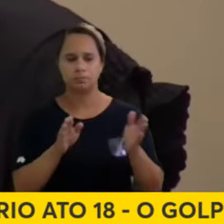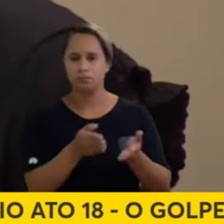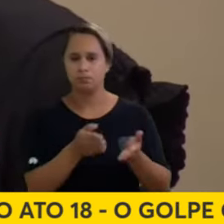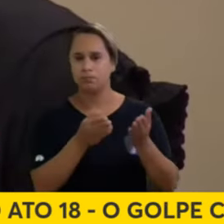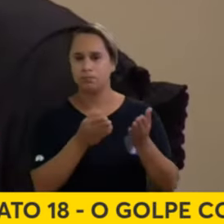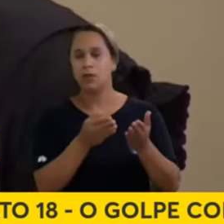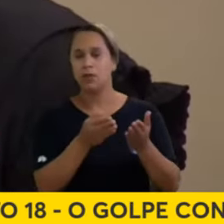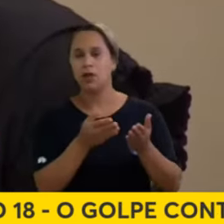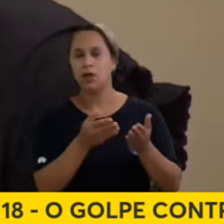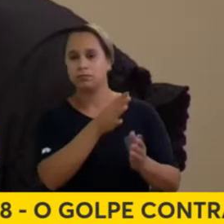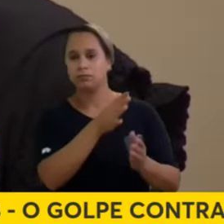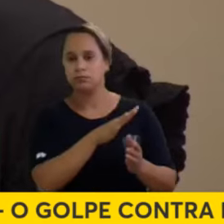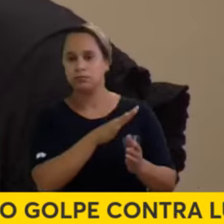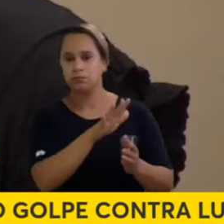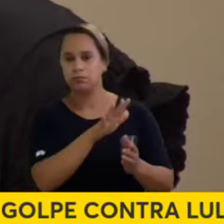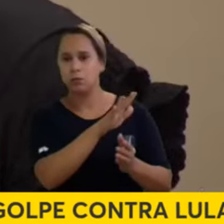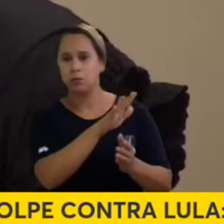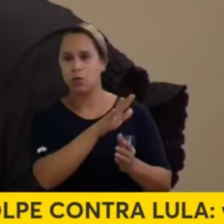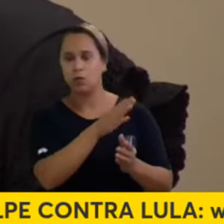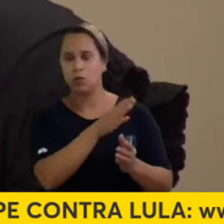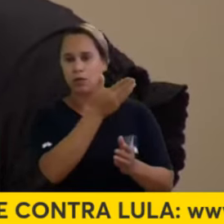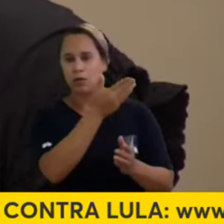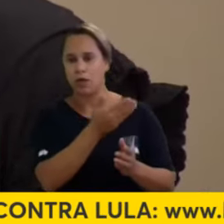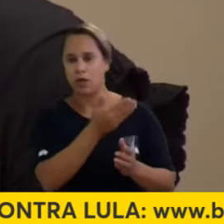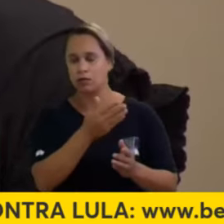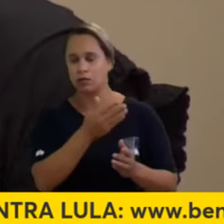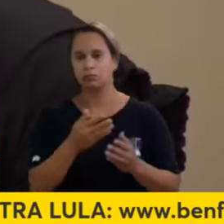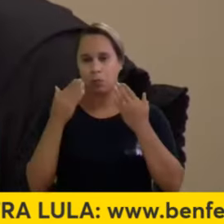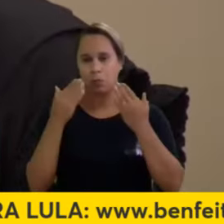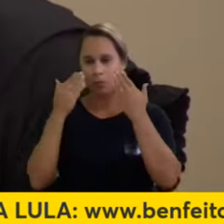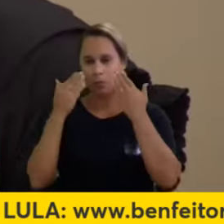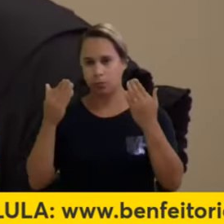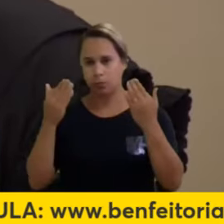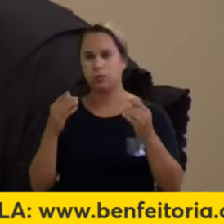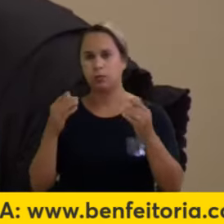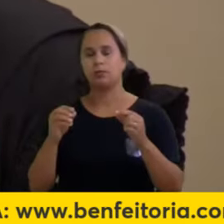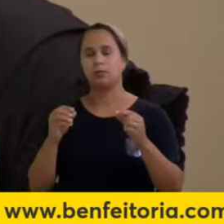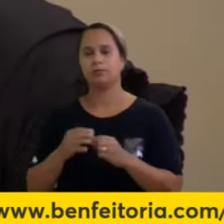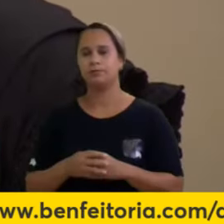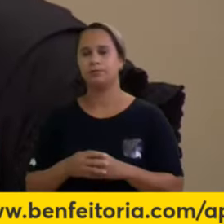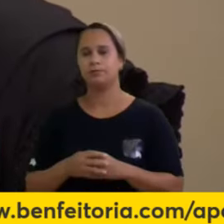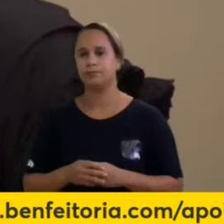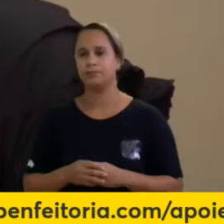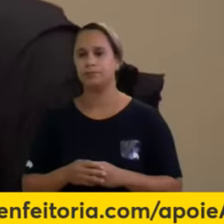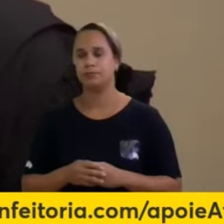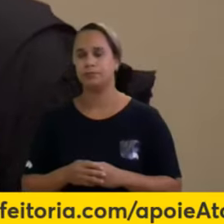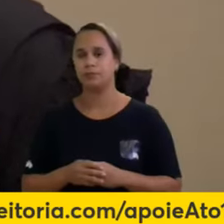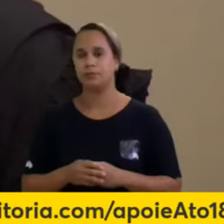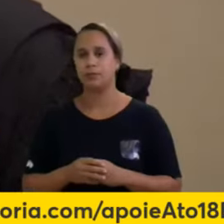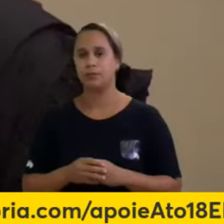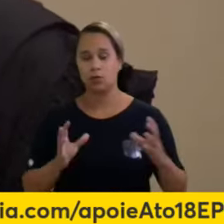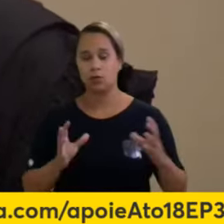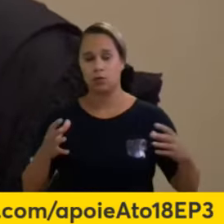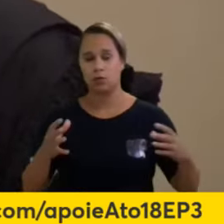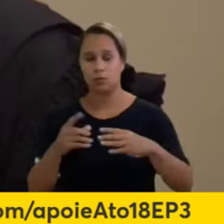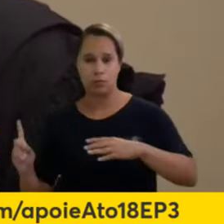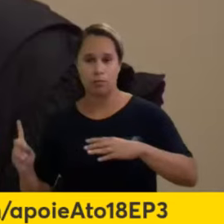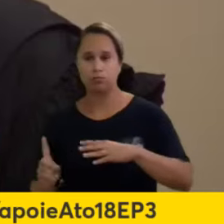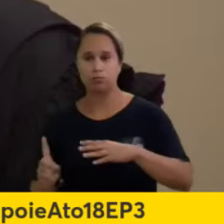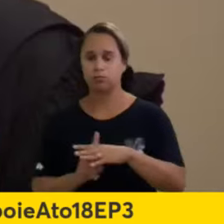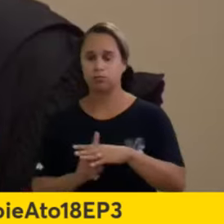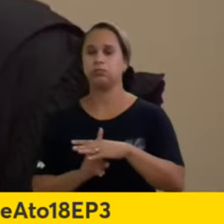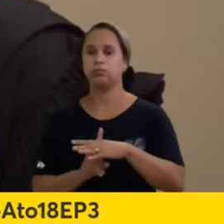capital político da figura pública de interesse nacional que entrava para seus quadros para seu quadro de filiados e diante do incontestável